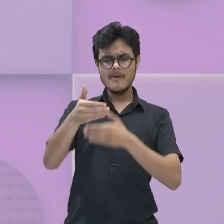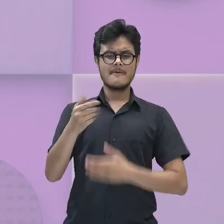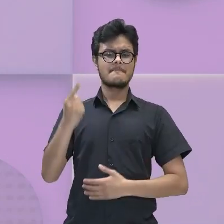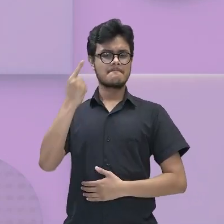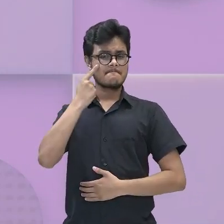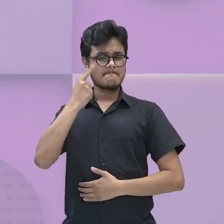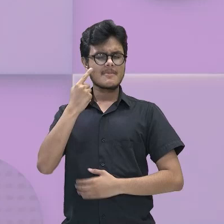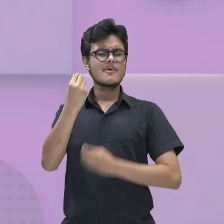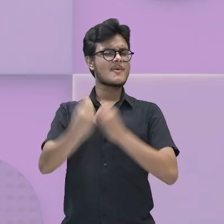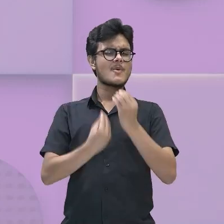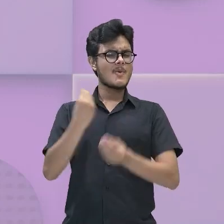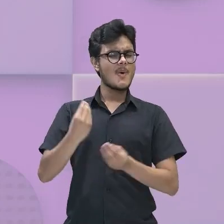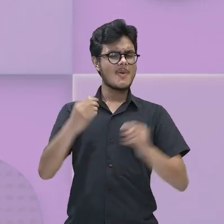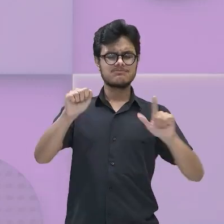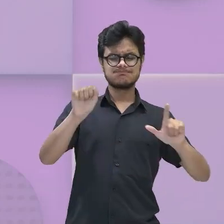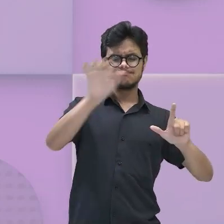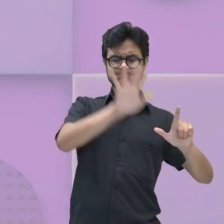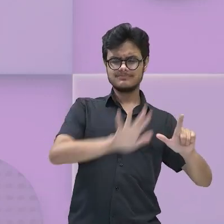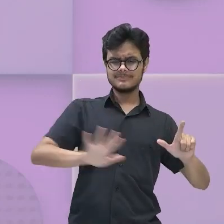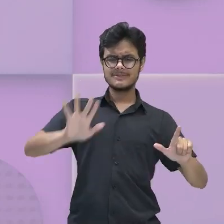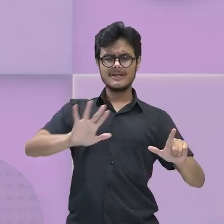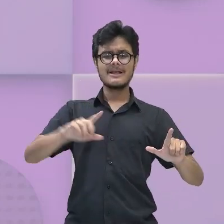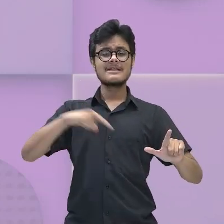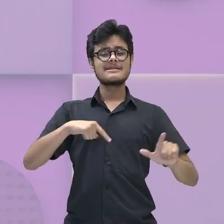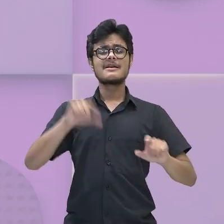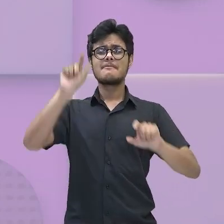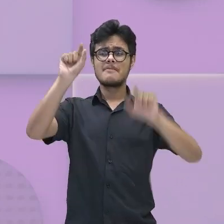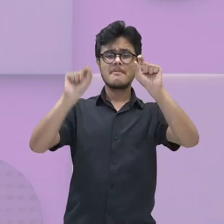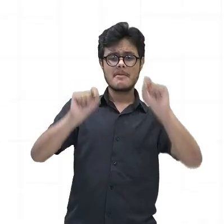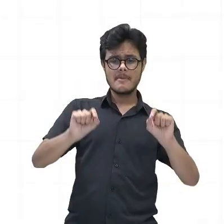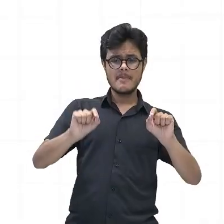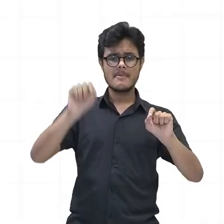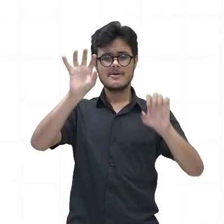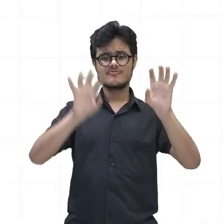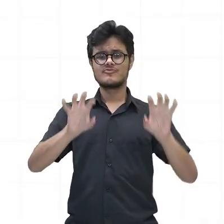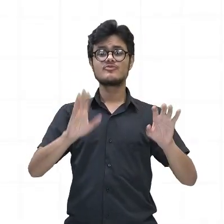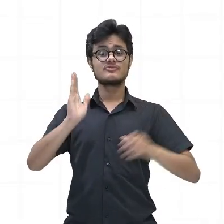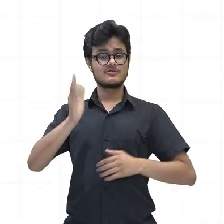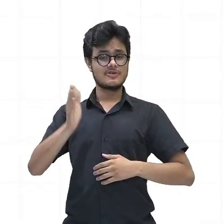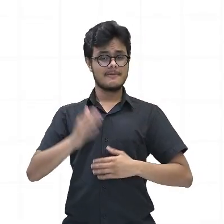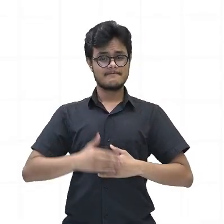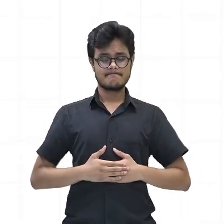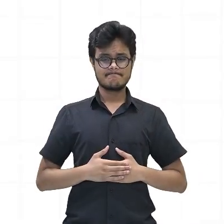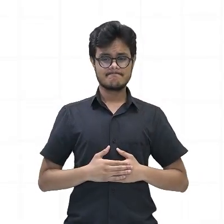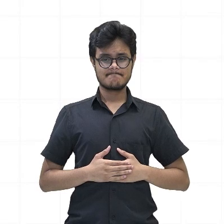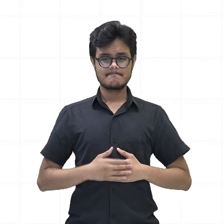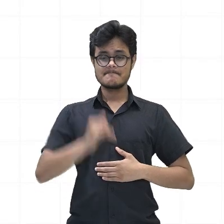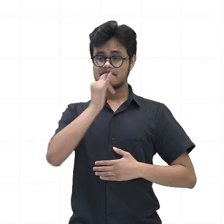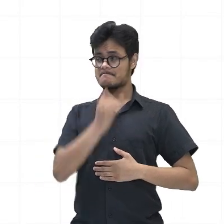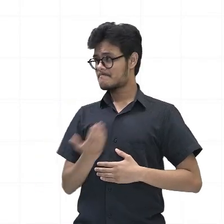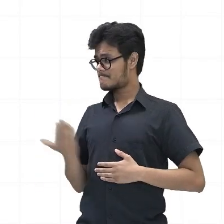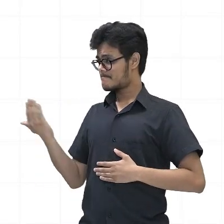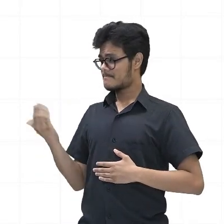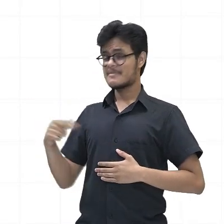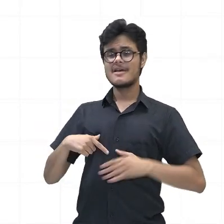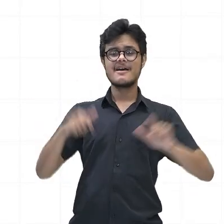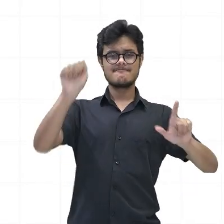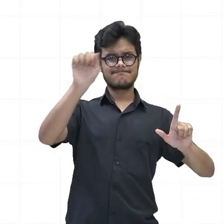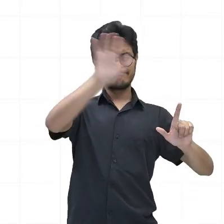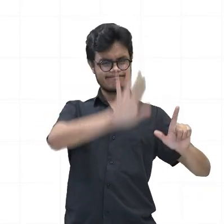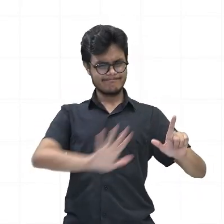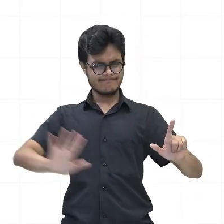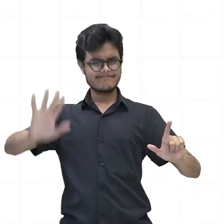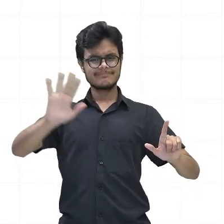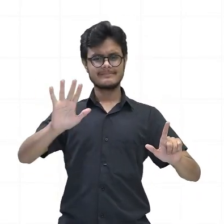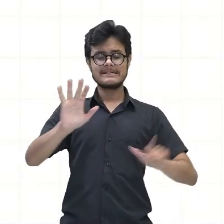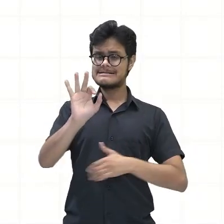plano cartesiano com alguns pontos já marcados aí nesse plano. Olha só, nós temos aí o plano